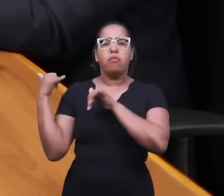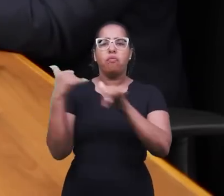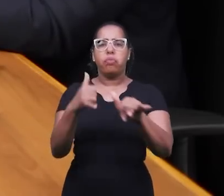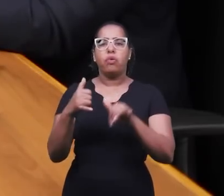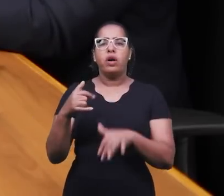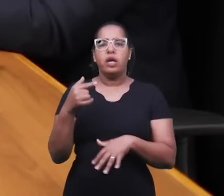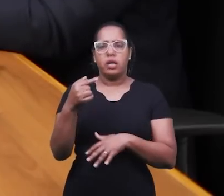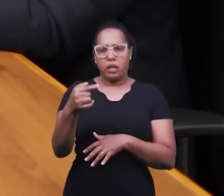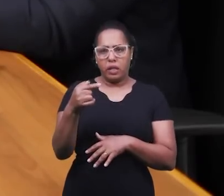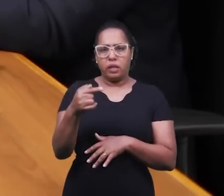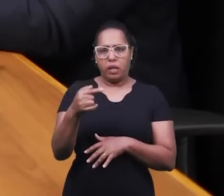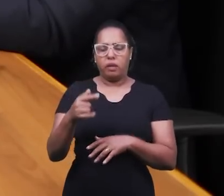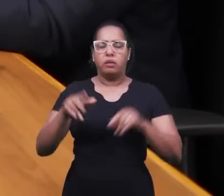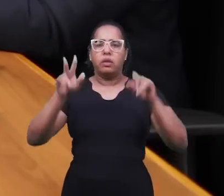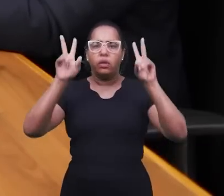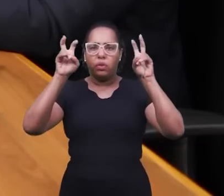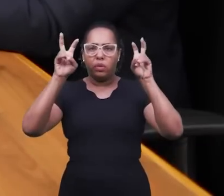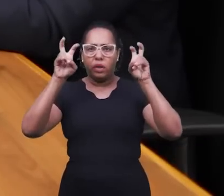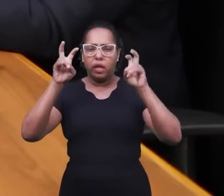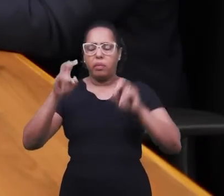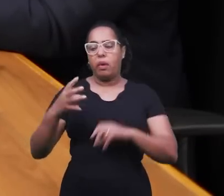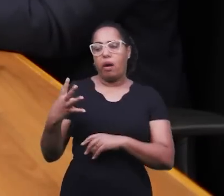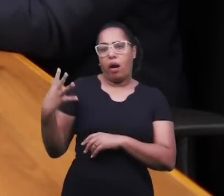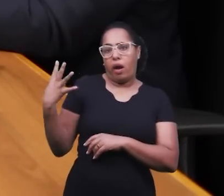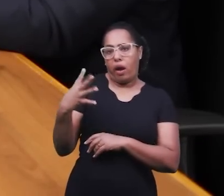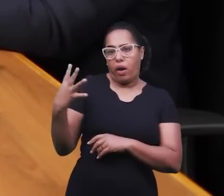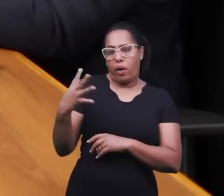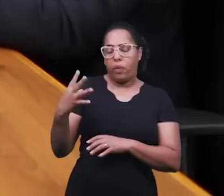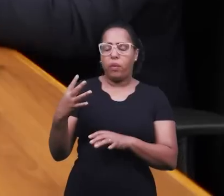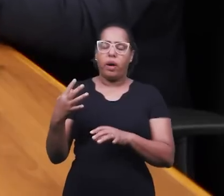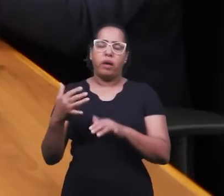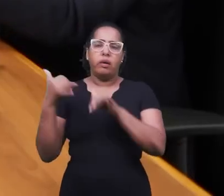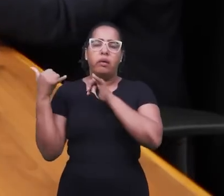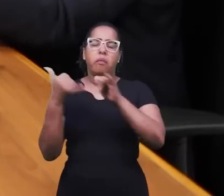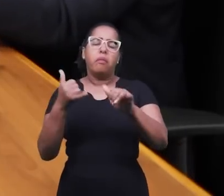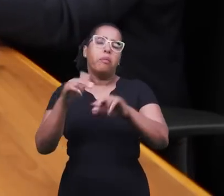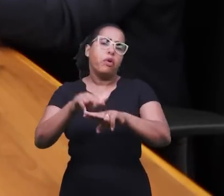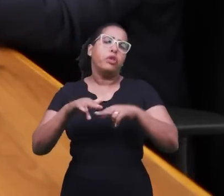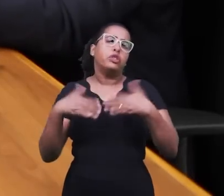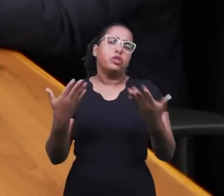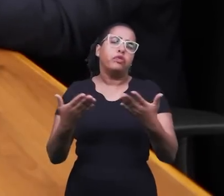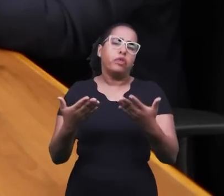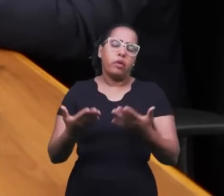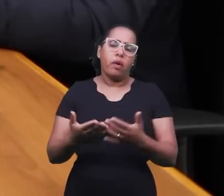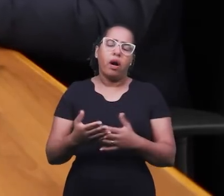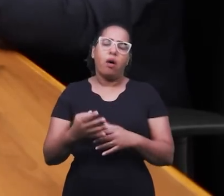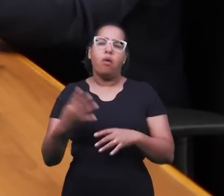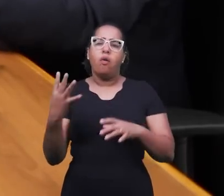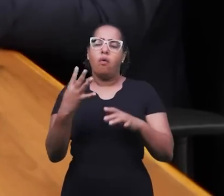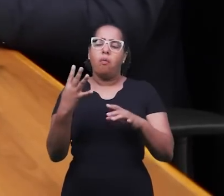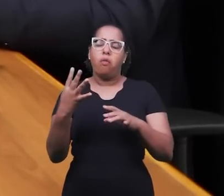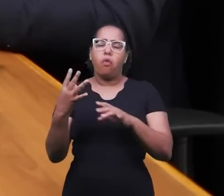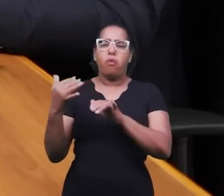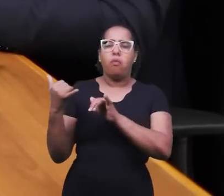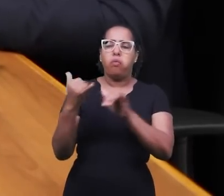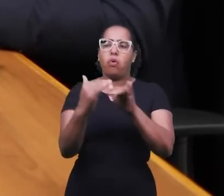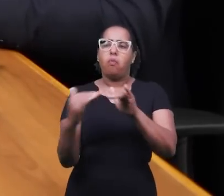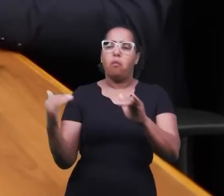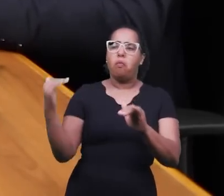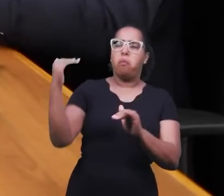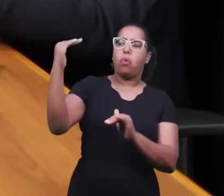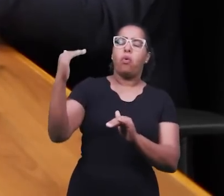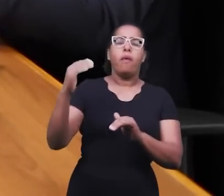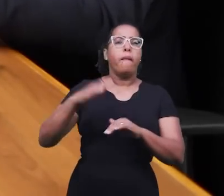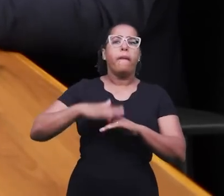7 trombetas, e o tema é a quarta trombeta. Então, por que esta trombeta em especial ela se destaca das